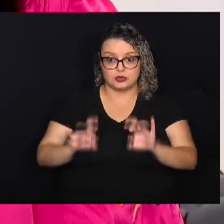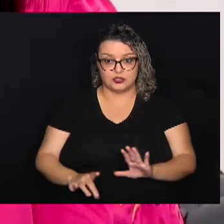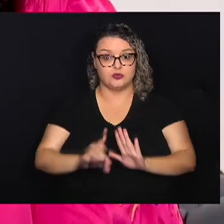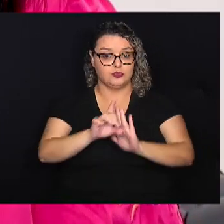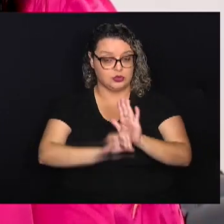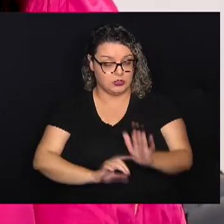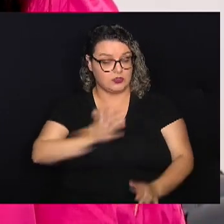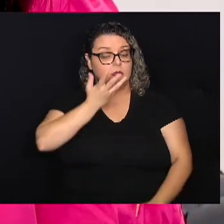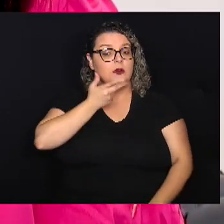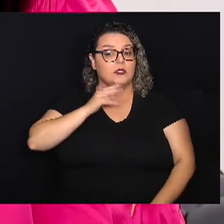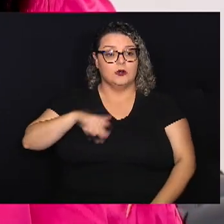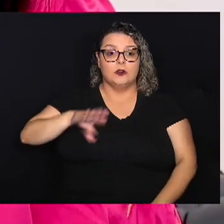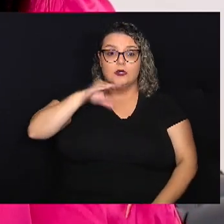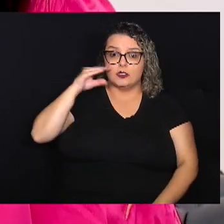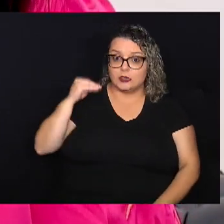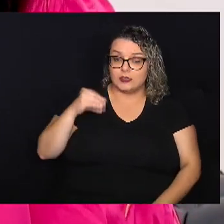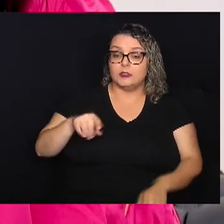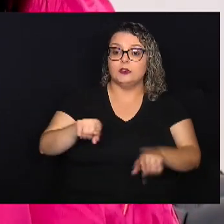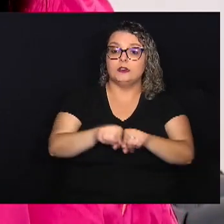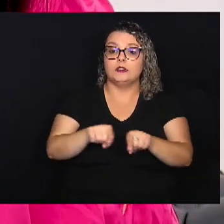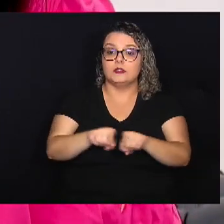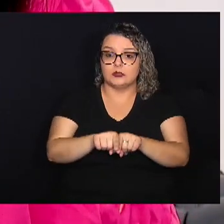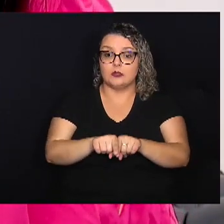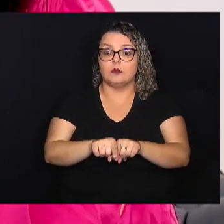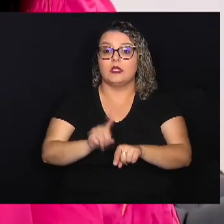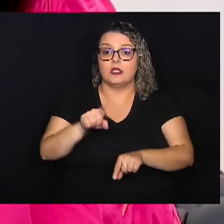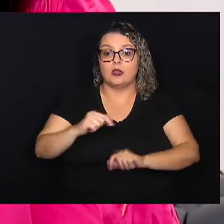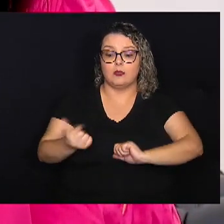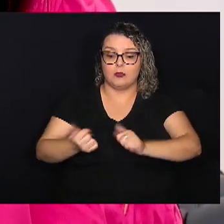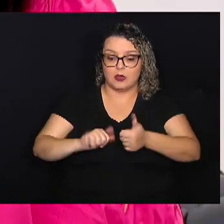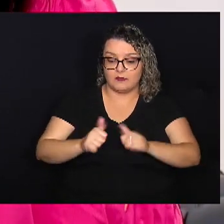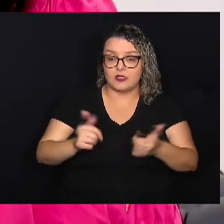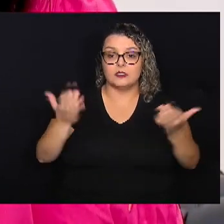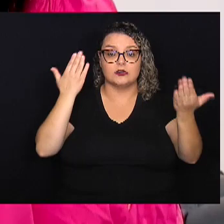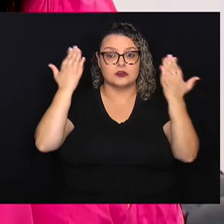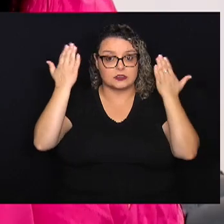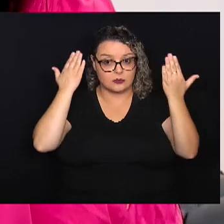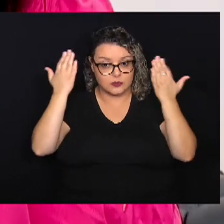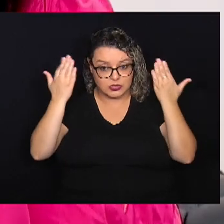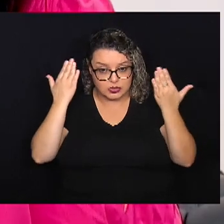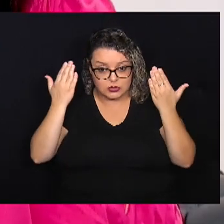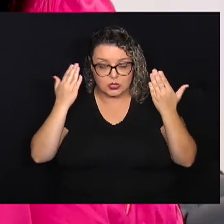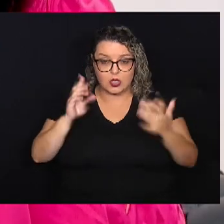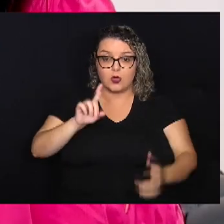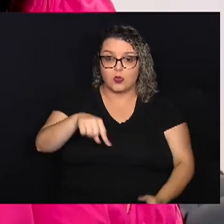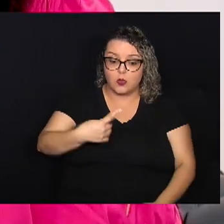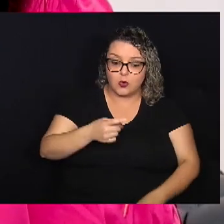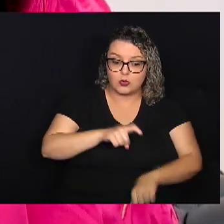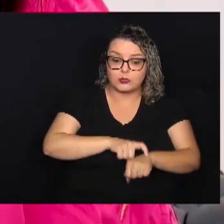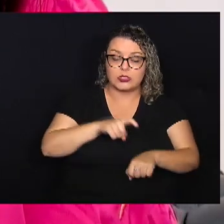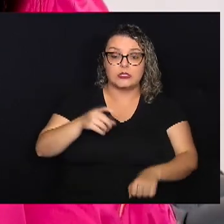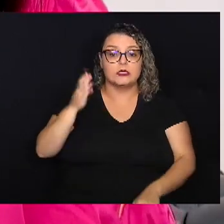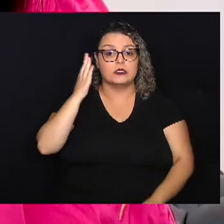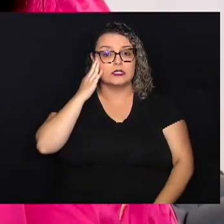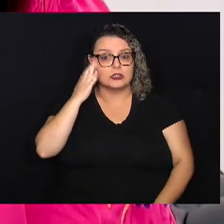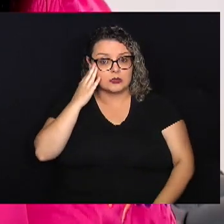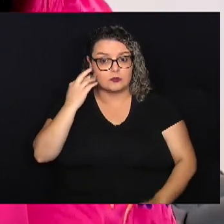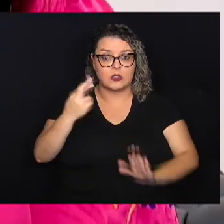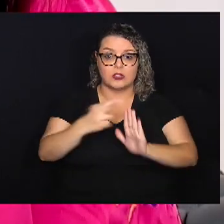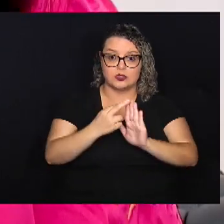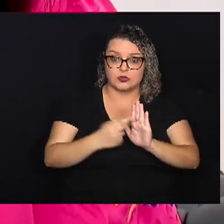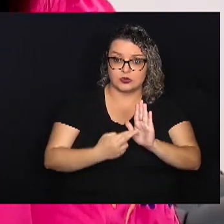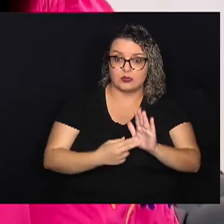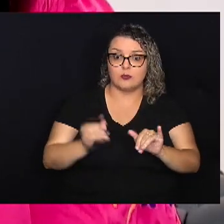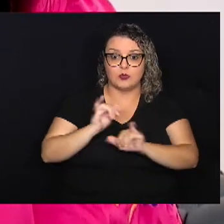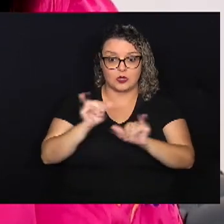criança e do adolescente. Ele também é submetido a uma avaliação psicológica. Uma outra etapa é entender sobre as regras de campanha que